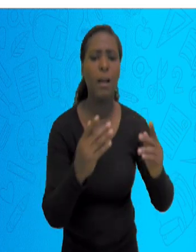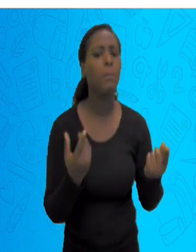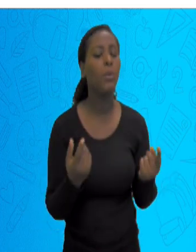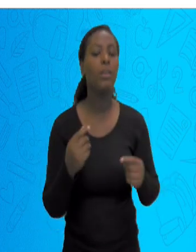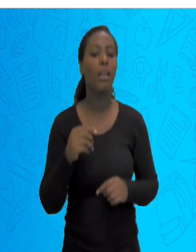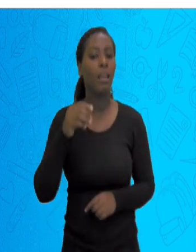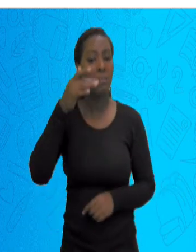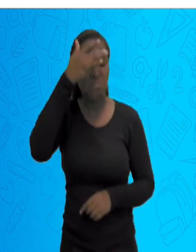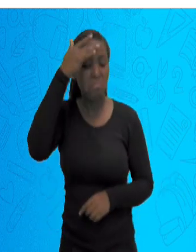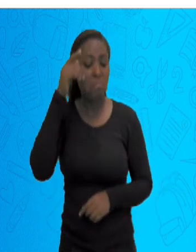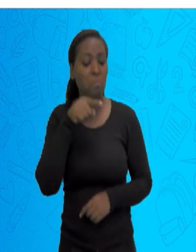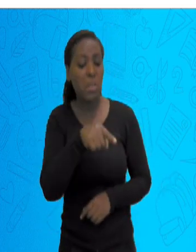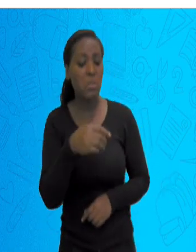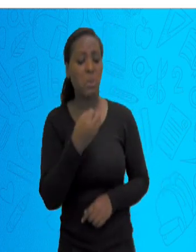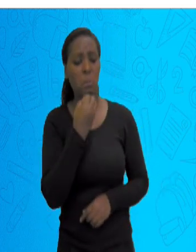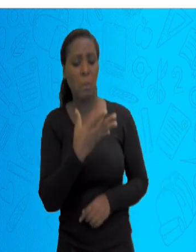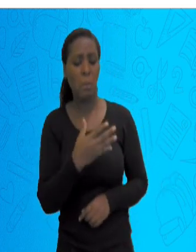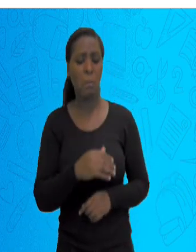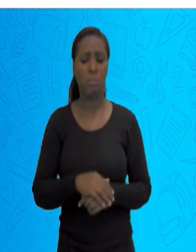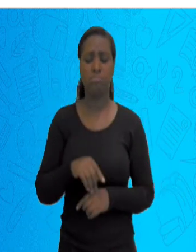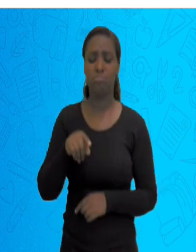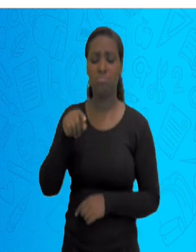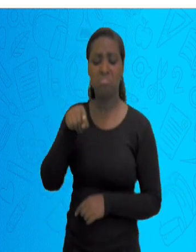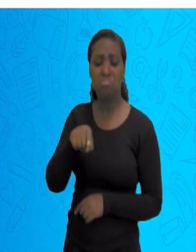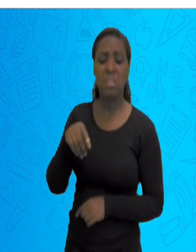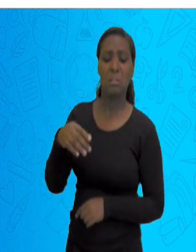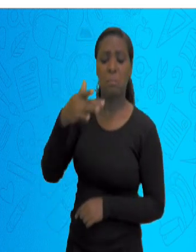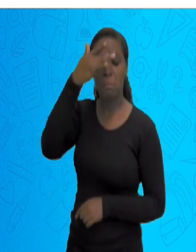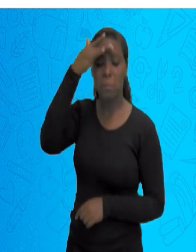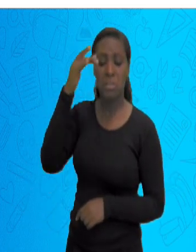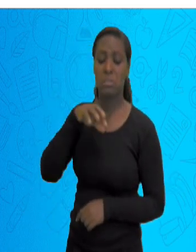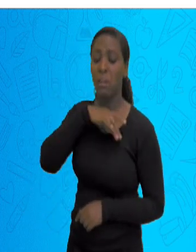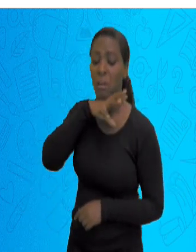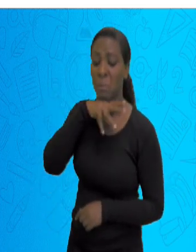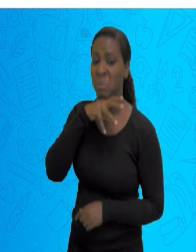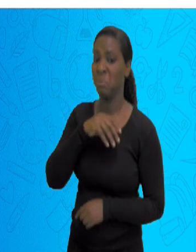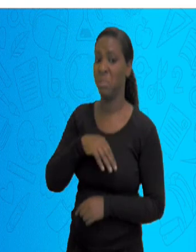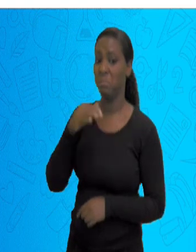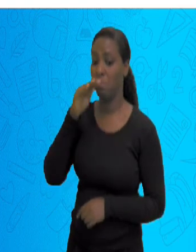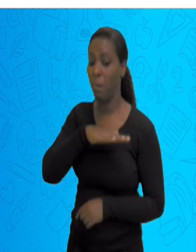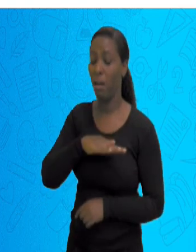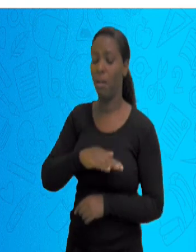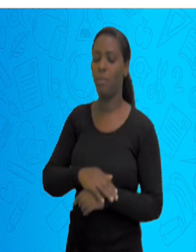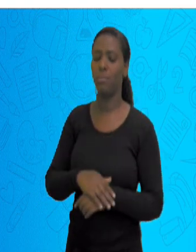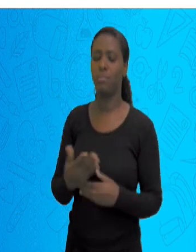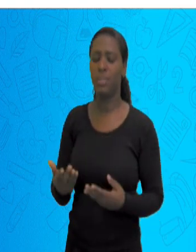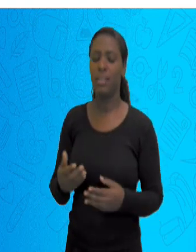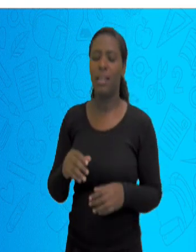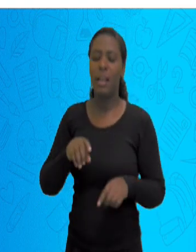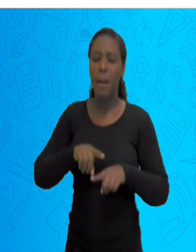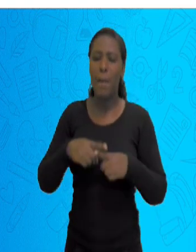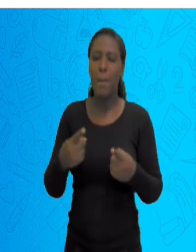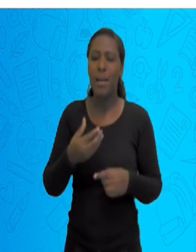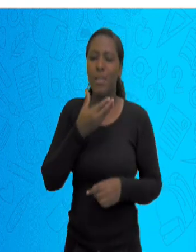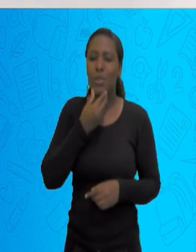seus sapatos de borracha vão dizendo aos homens no sono.